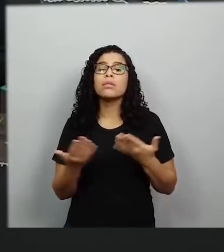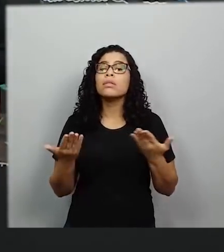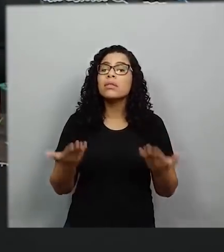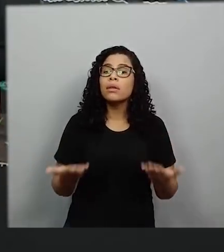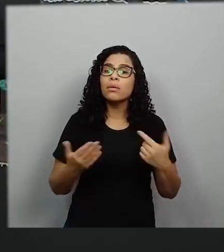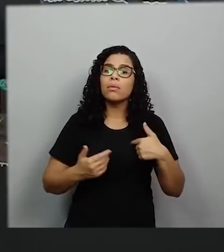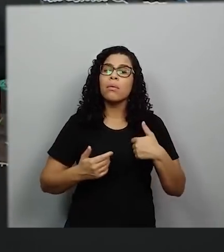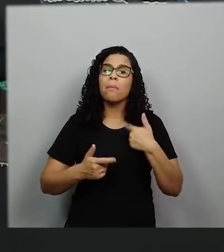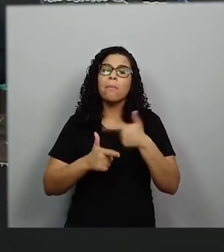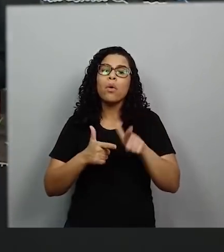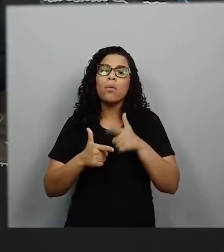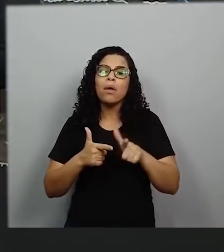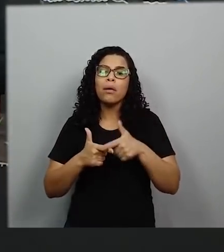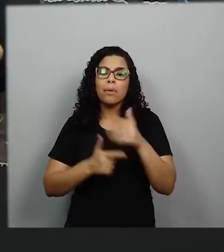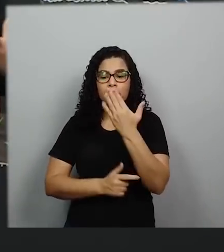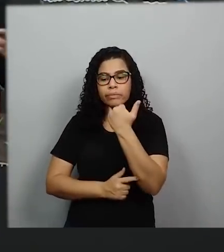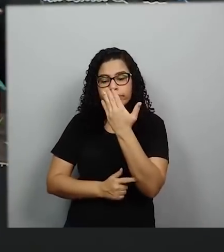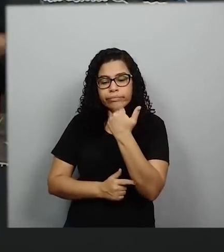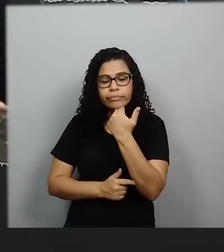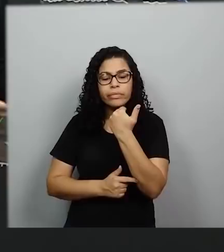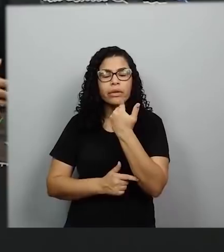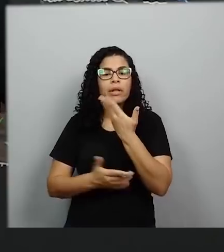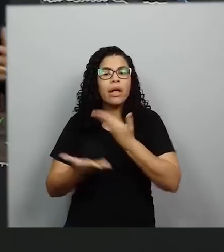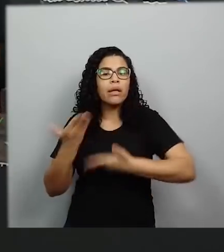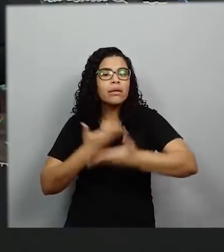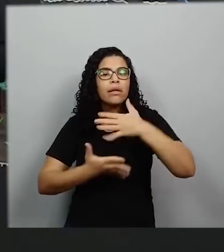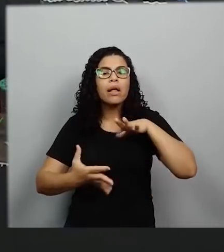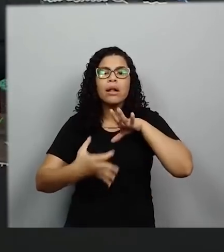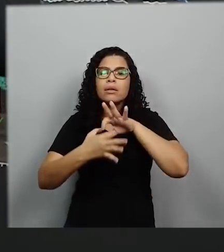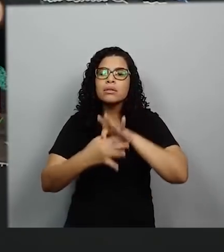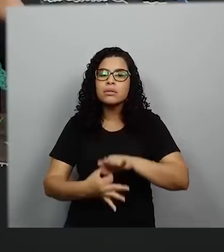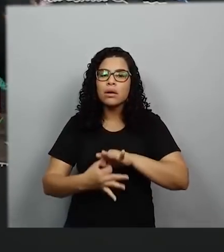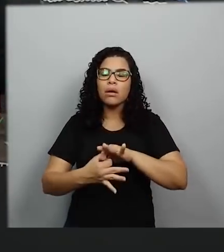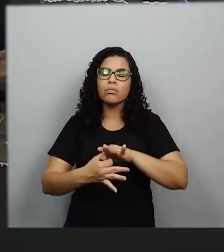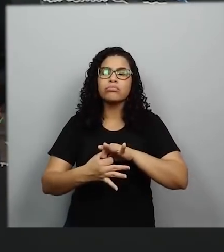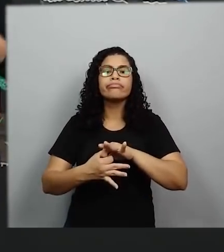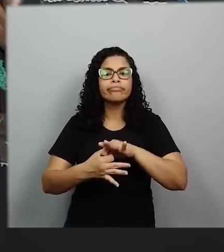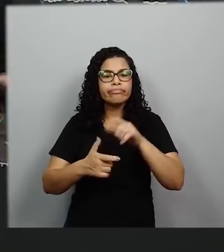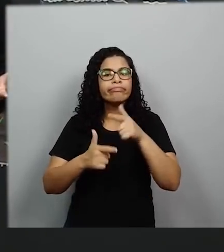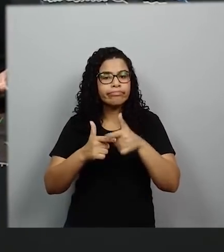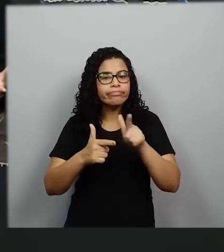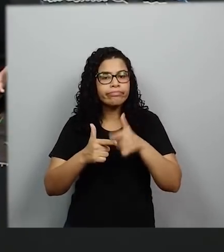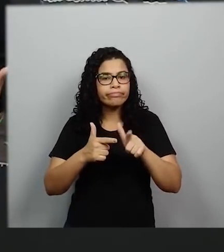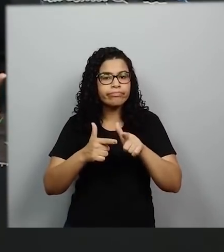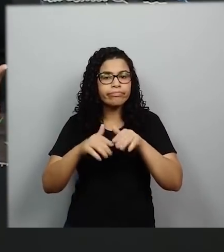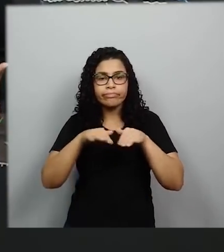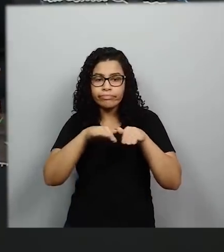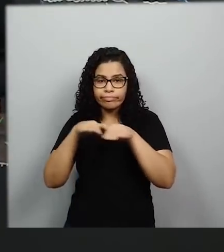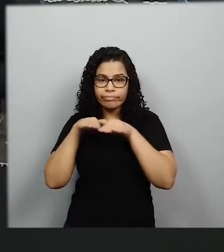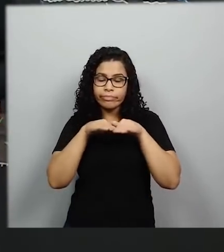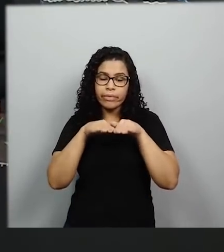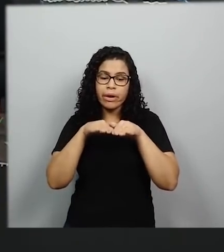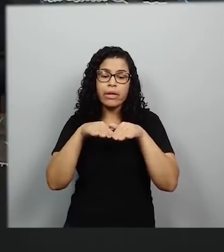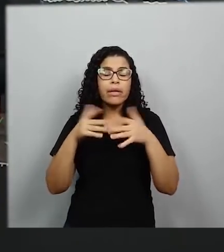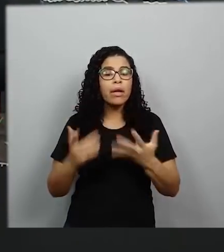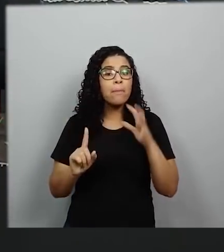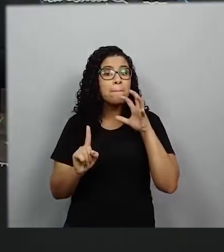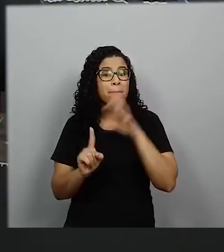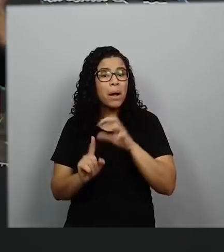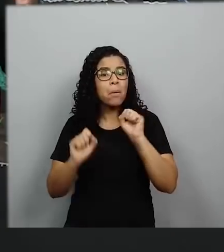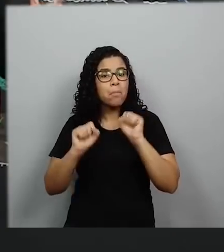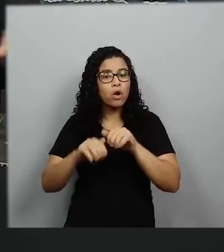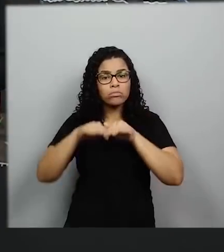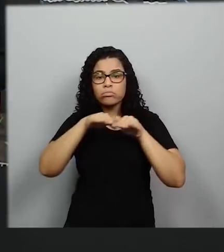natural nas cadeias alimentares, nas relações harmônicas, desarmônicas, há um equilíbrio. O impacto desse ele